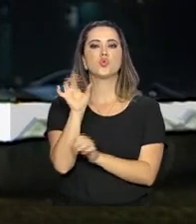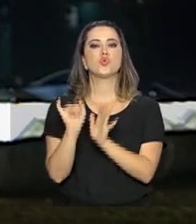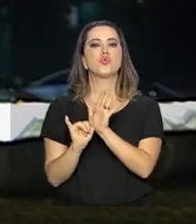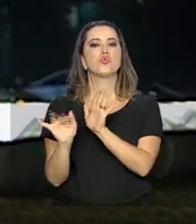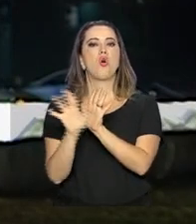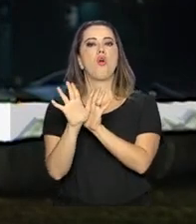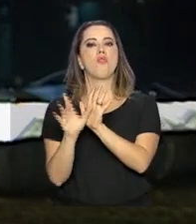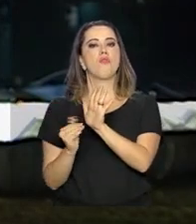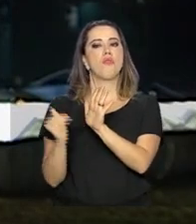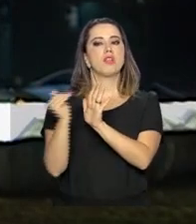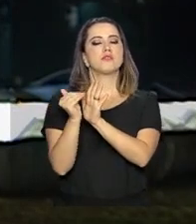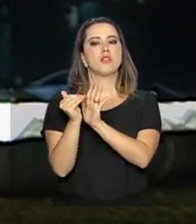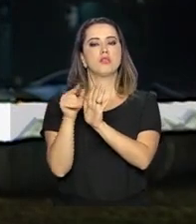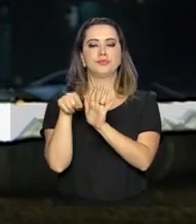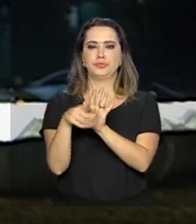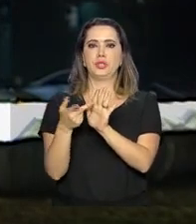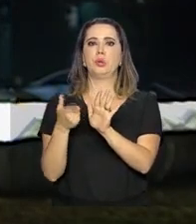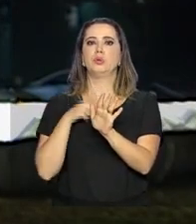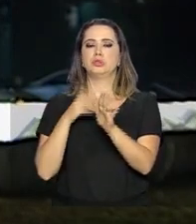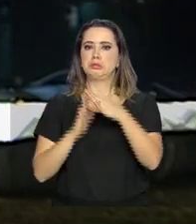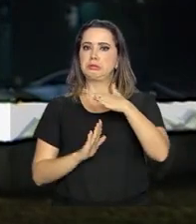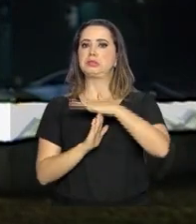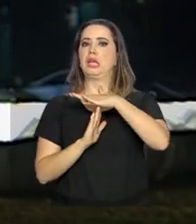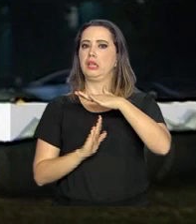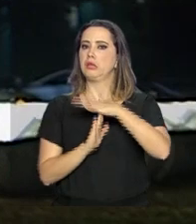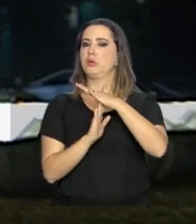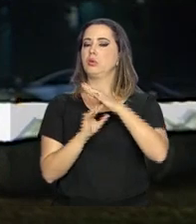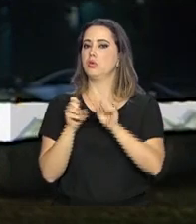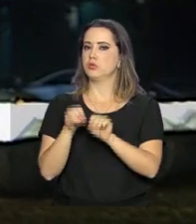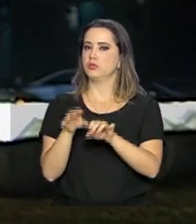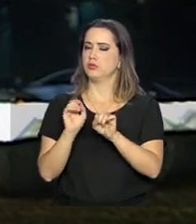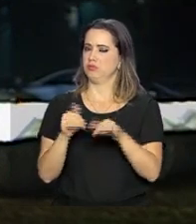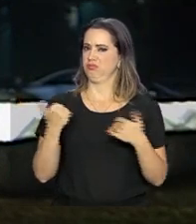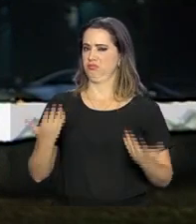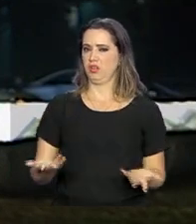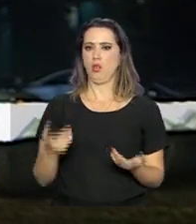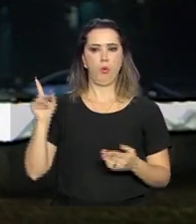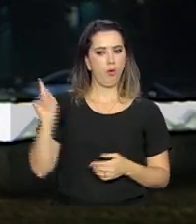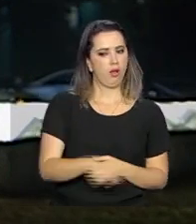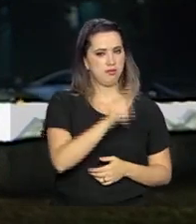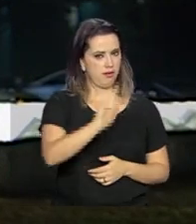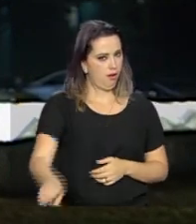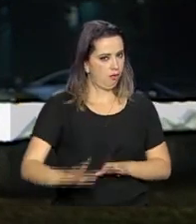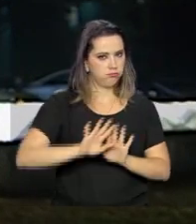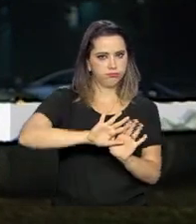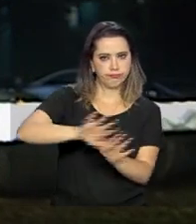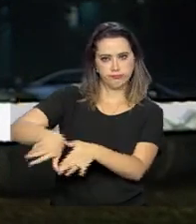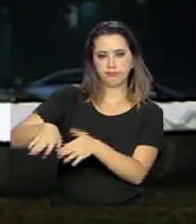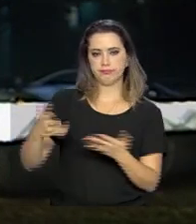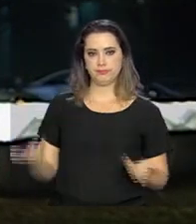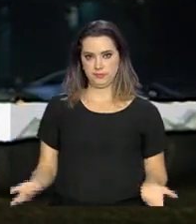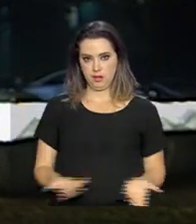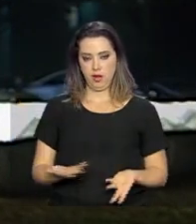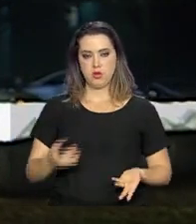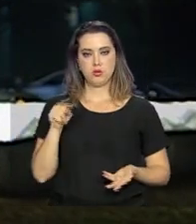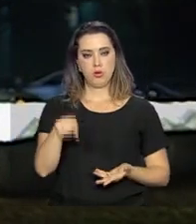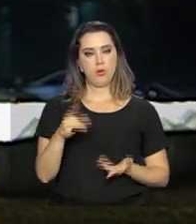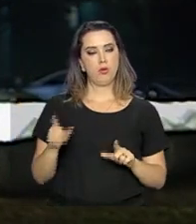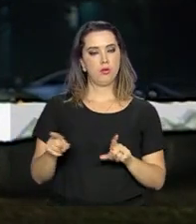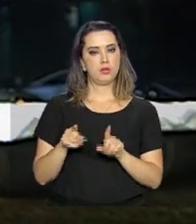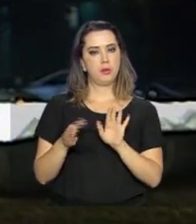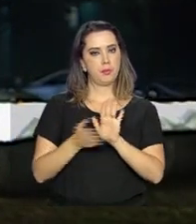com isto haveria um teto para a educação e portanto foi vetado pelo executivo agora as propostas